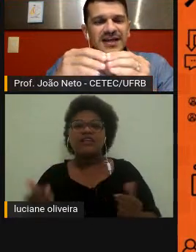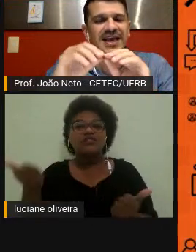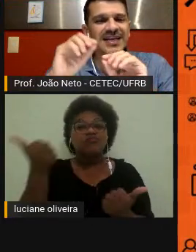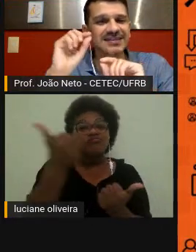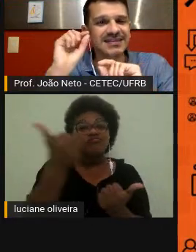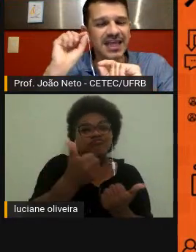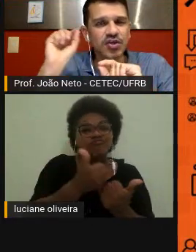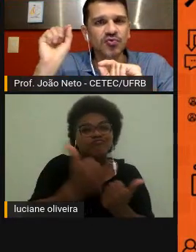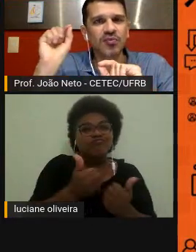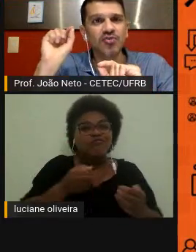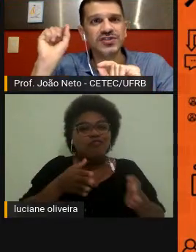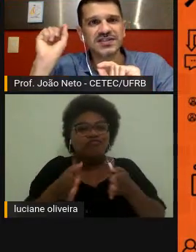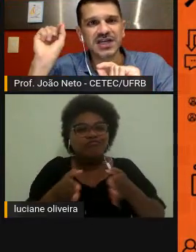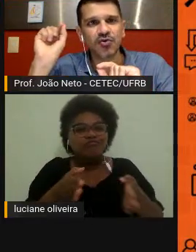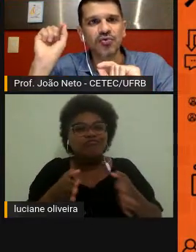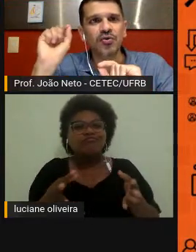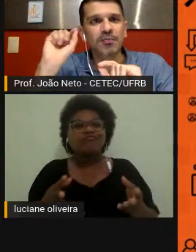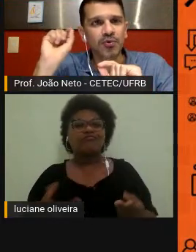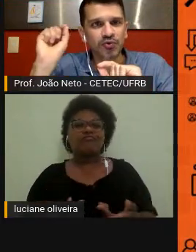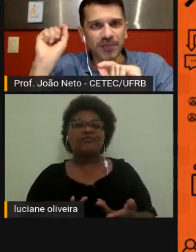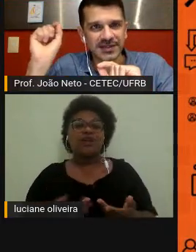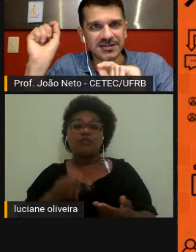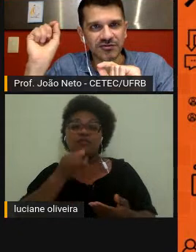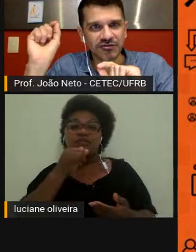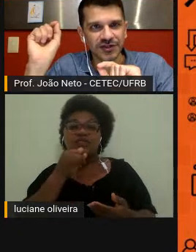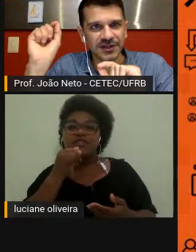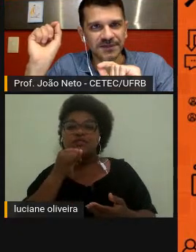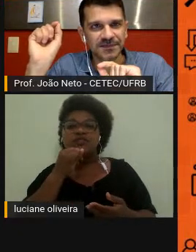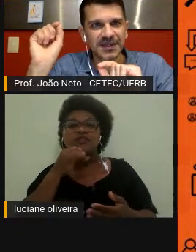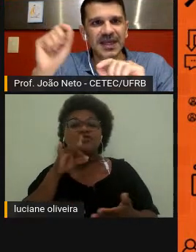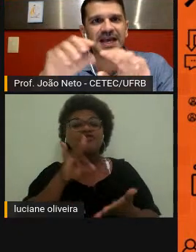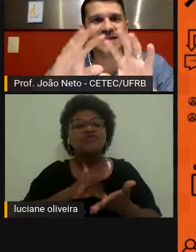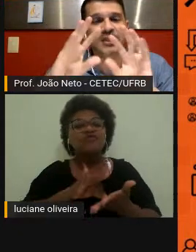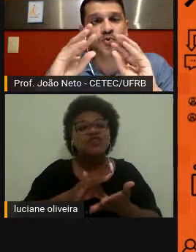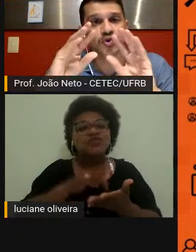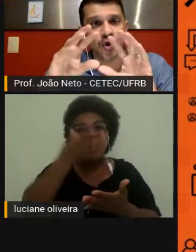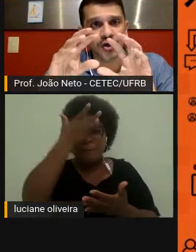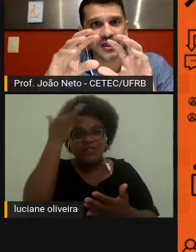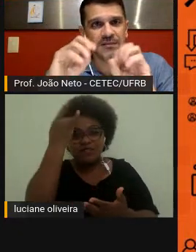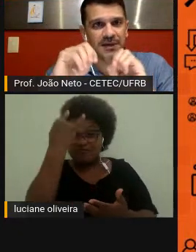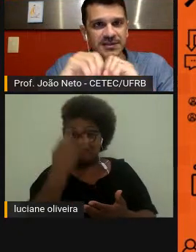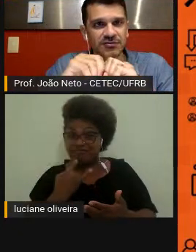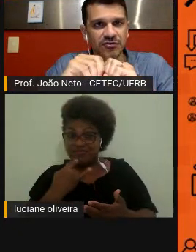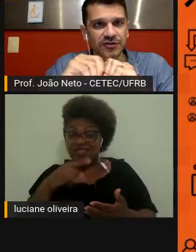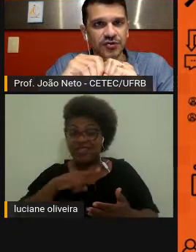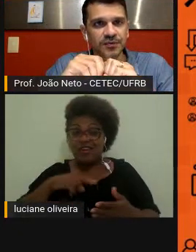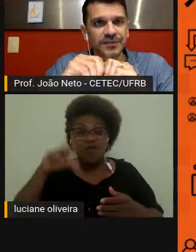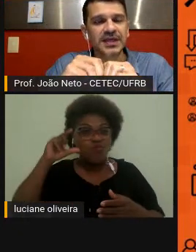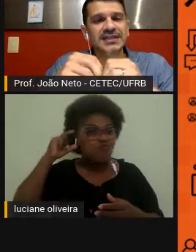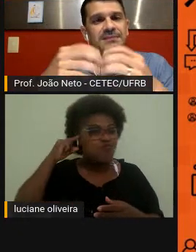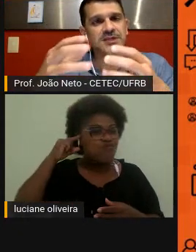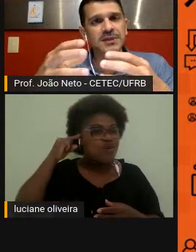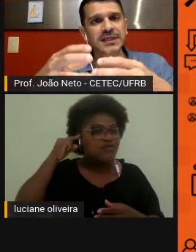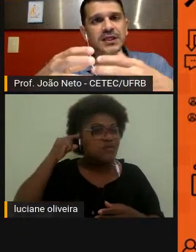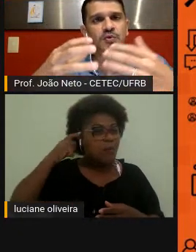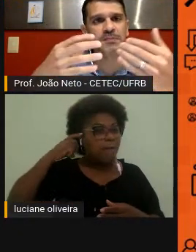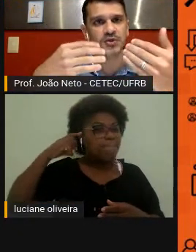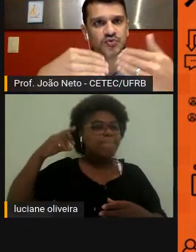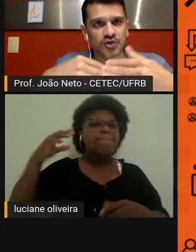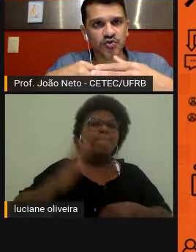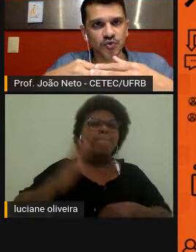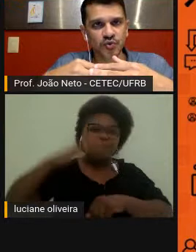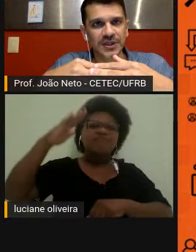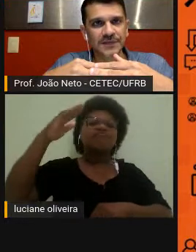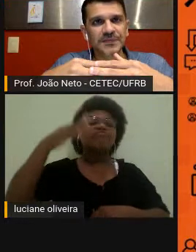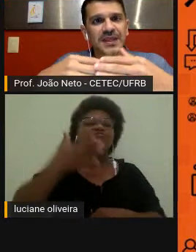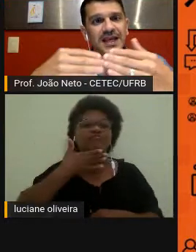uma pessoa cega ela tem uma audição muito mais desenvolvida ela tem um toque mais desenvolvido da mesma